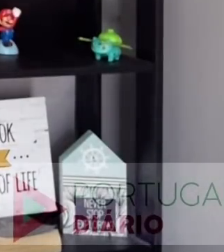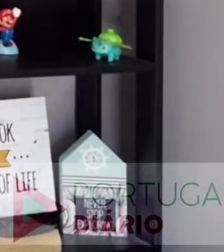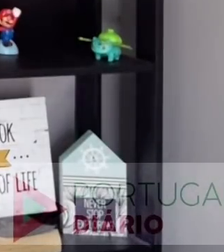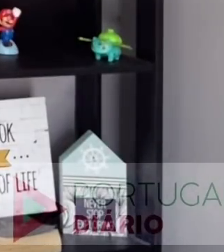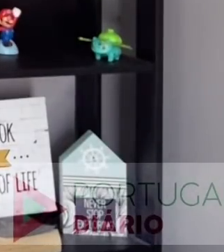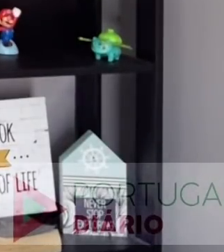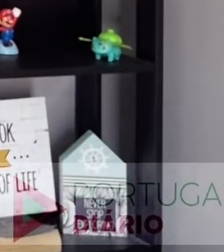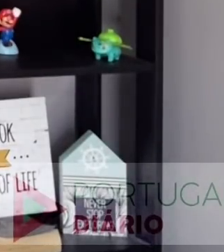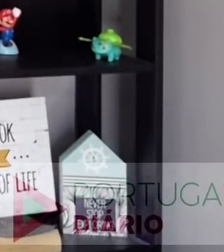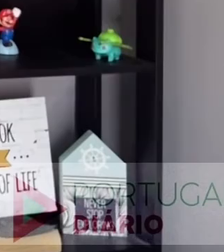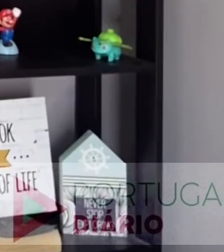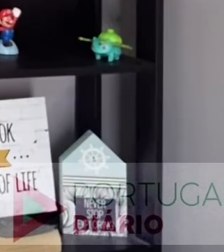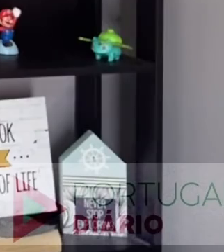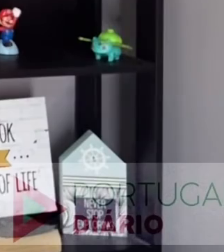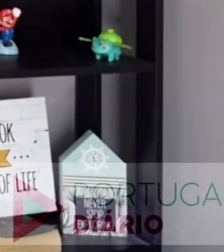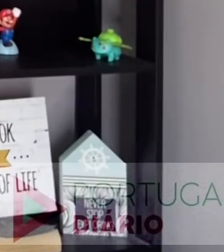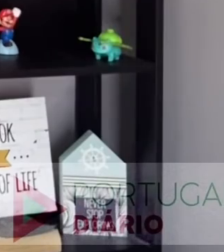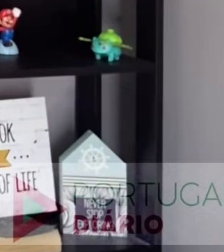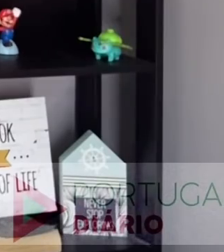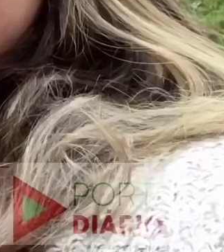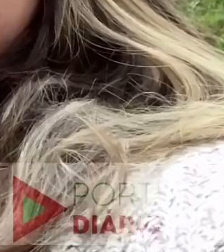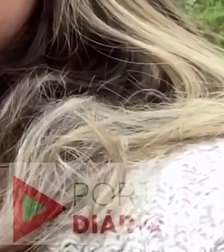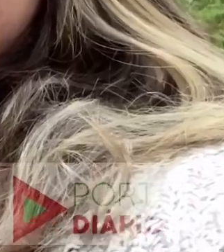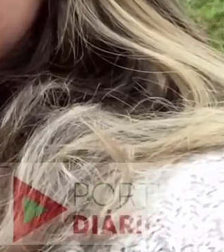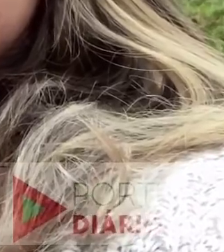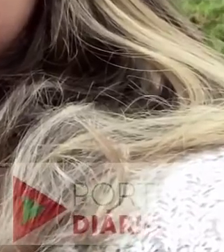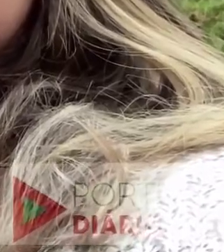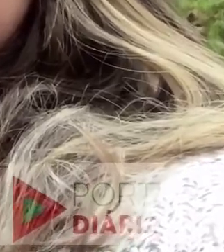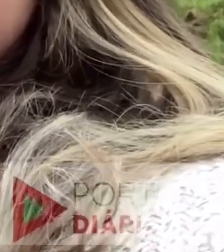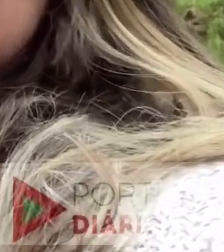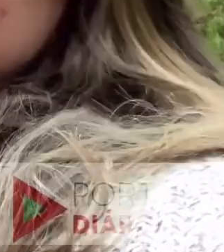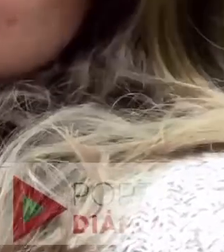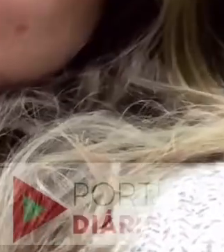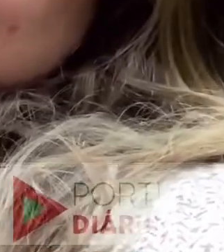vinhetinha e vamos ouvir o nosso primeiro-ministro António Costa.